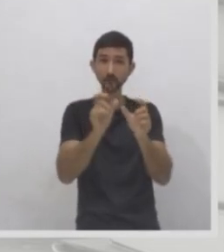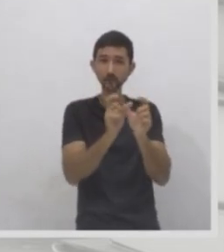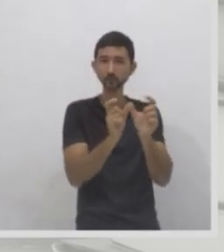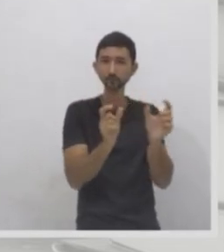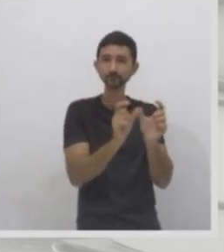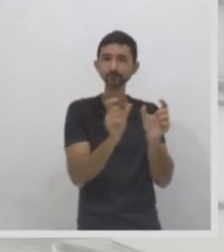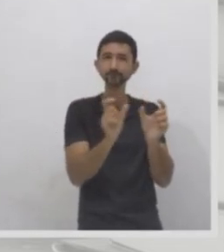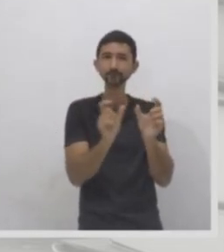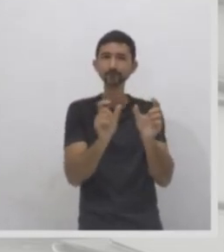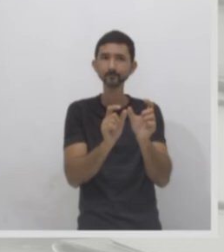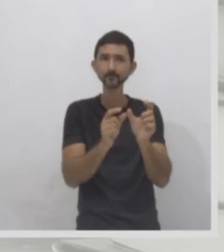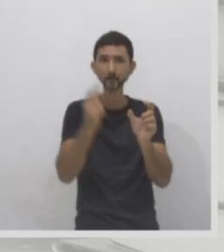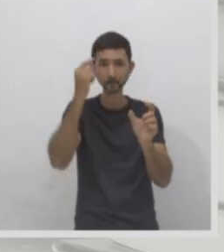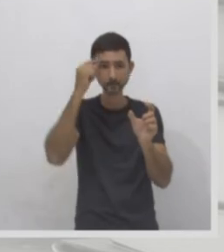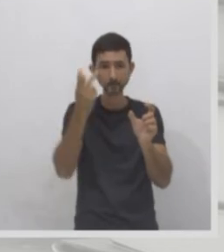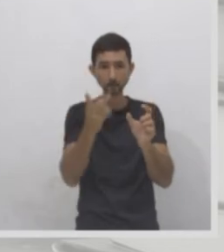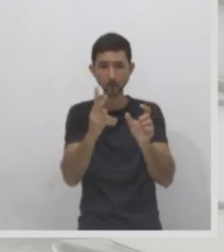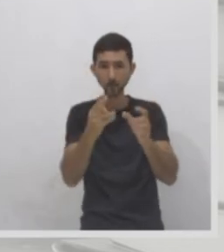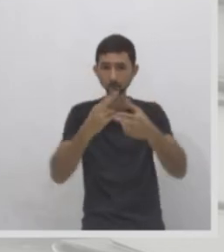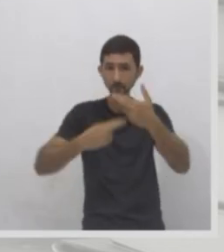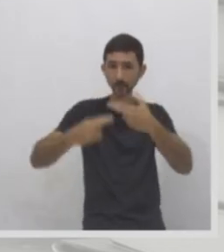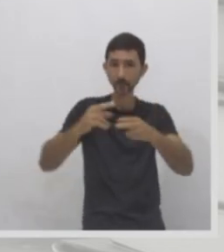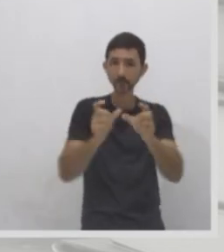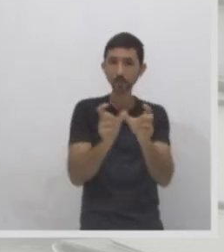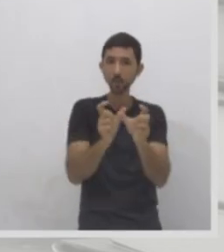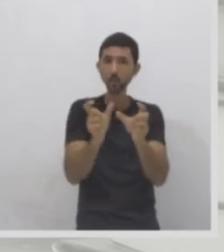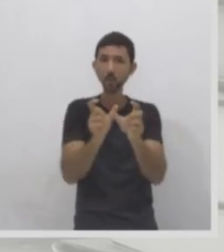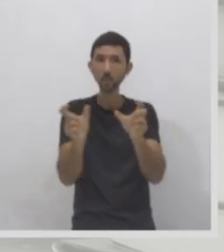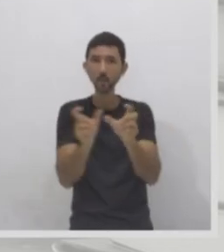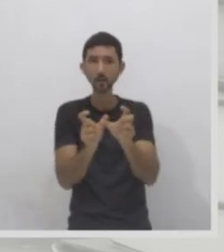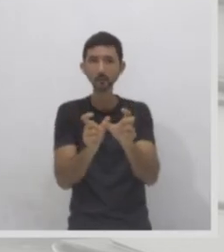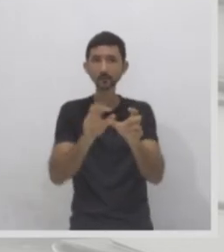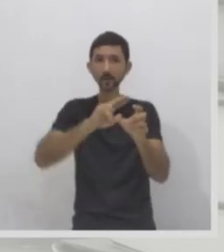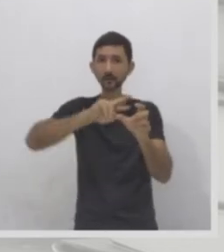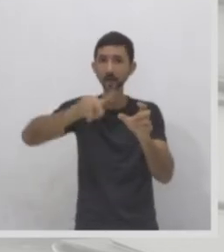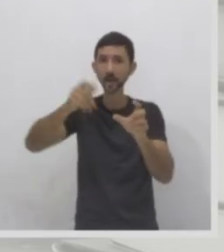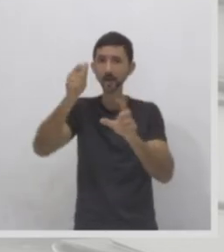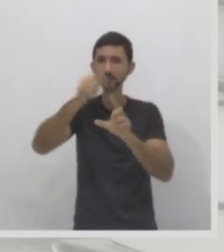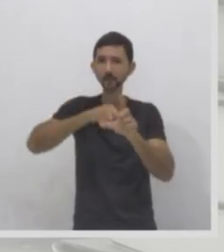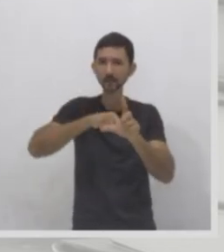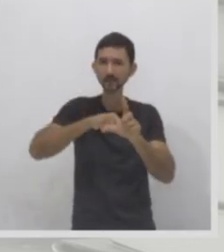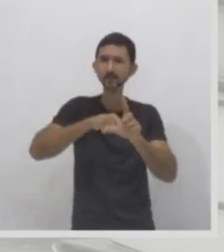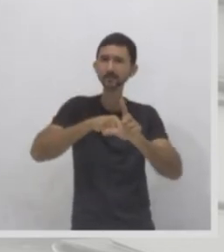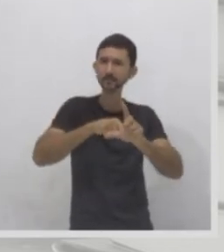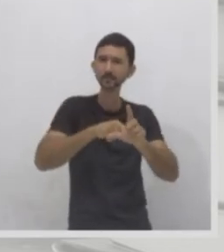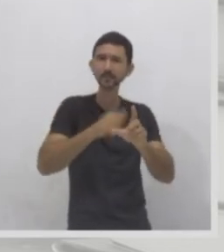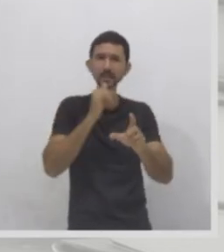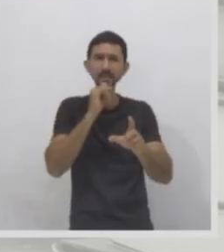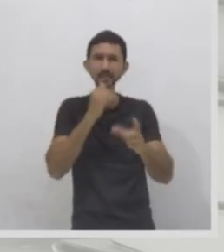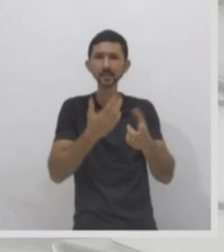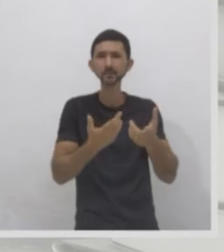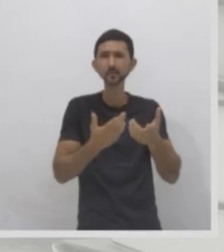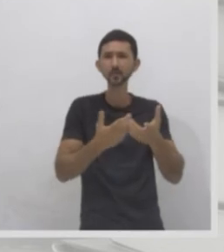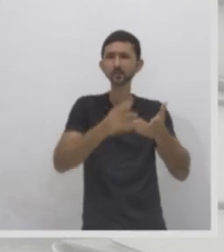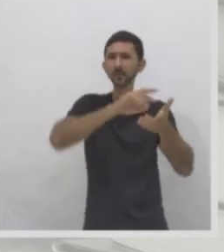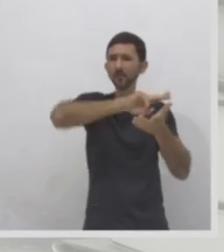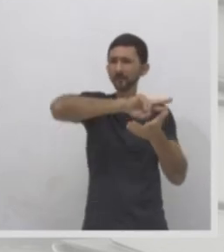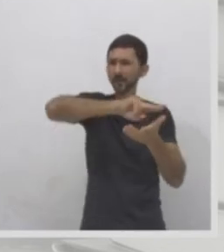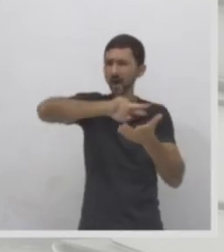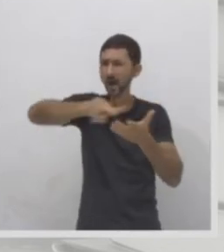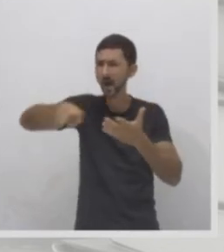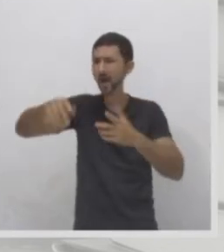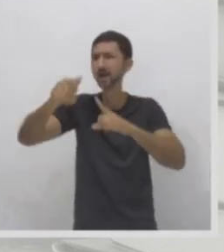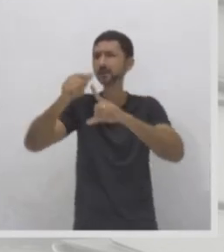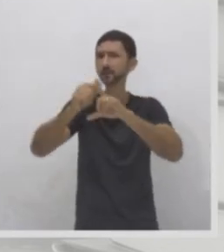tenho que pensar nessas duas relações aí. Esses vários meses, presta atenção que se eu disser assim, os vários meses,